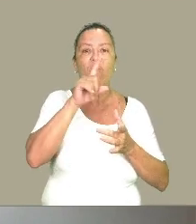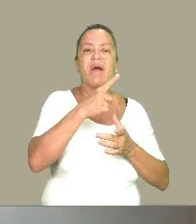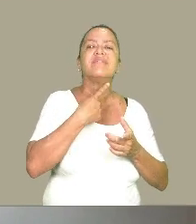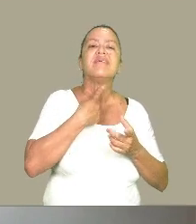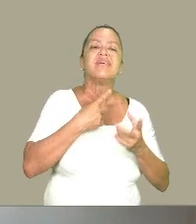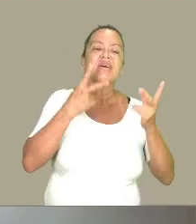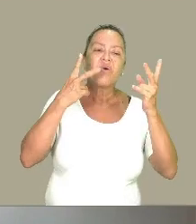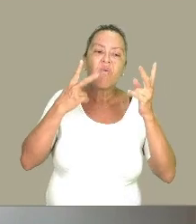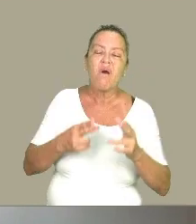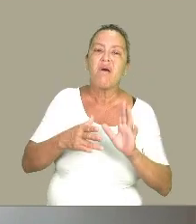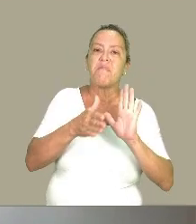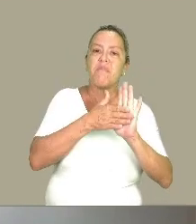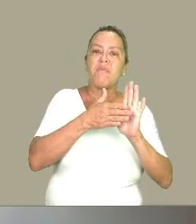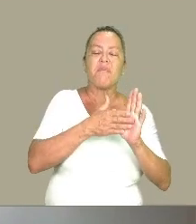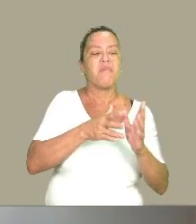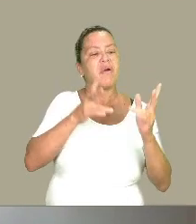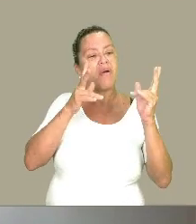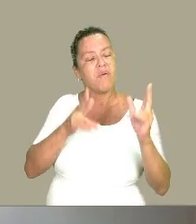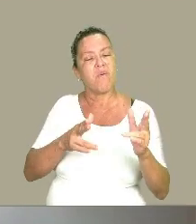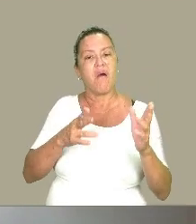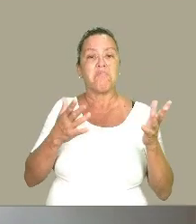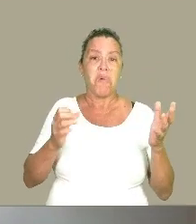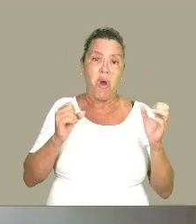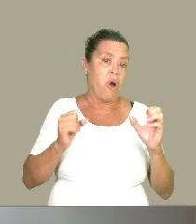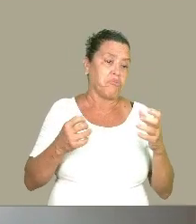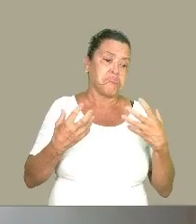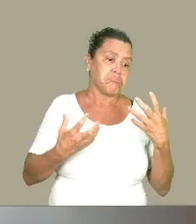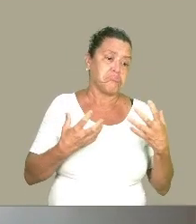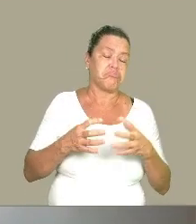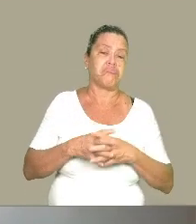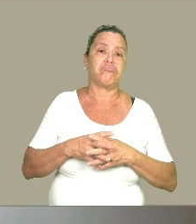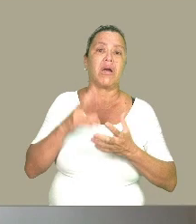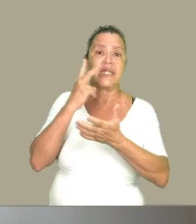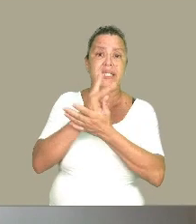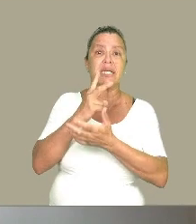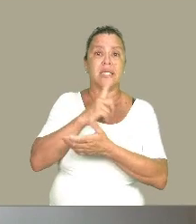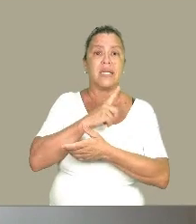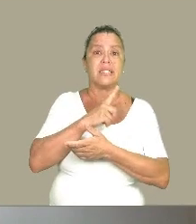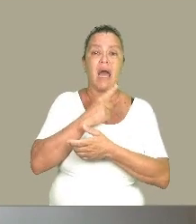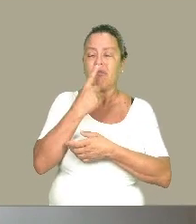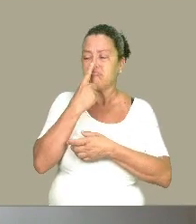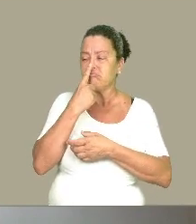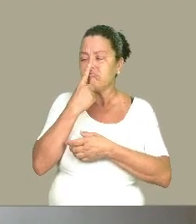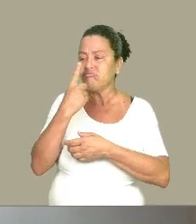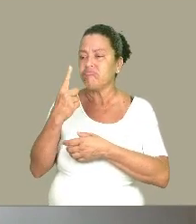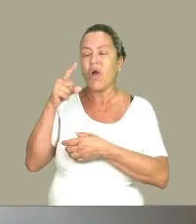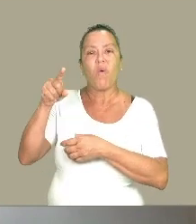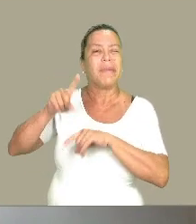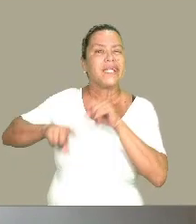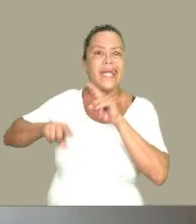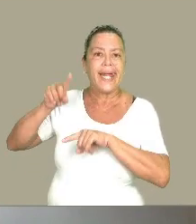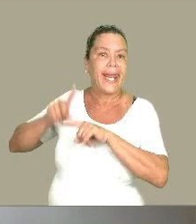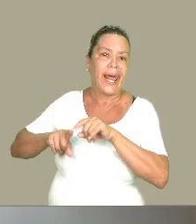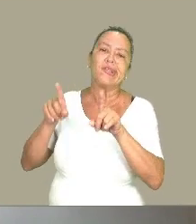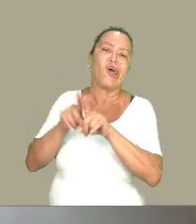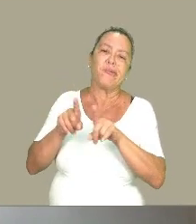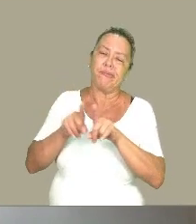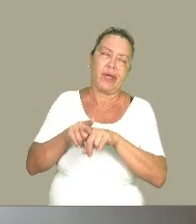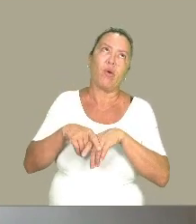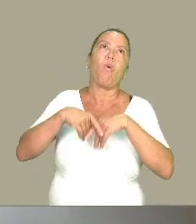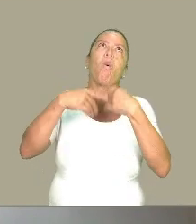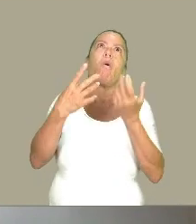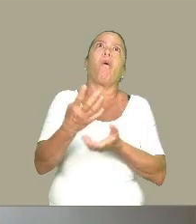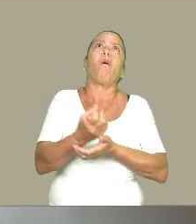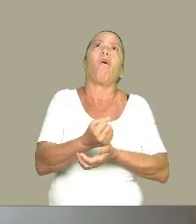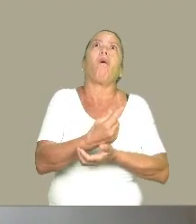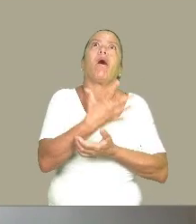aqueles propósitos que a pessoa tem. Muitas vezes a gente tem também uma afinidade material, né? Quantos casamentos a gente não conhece,